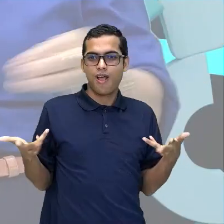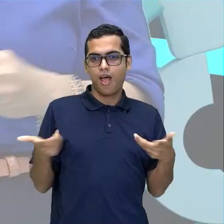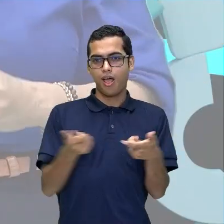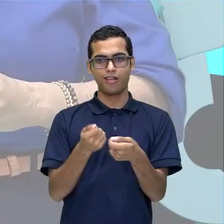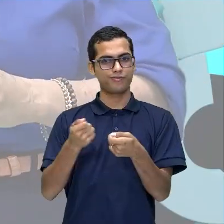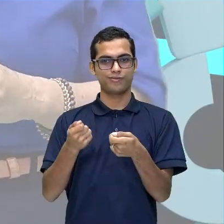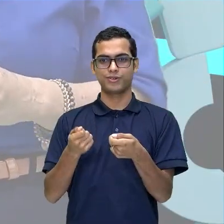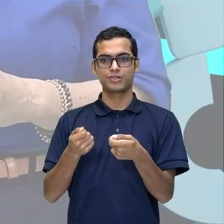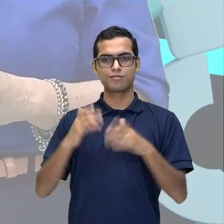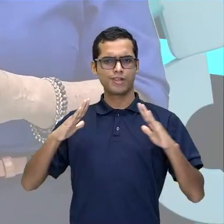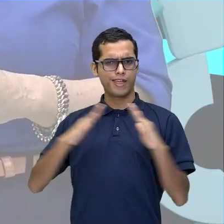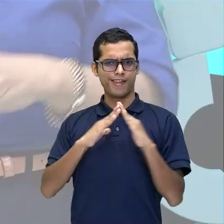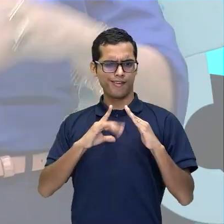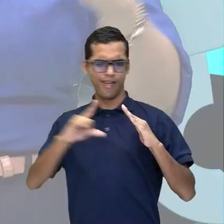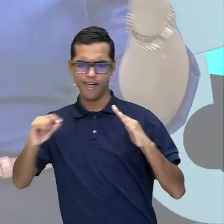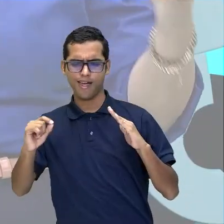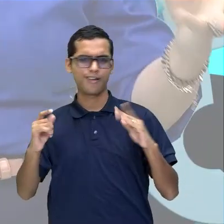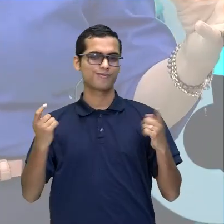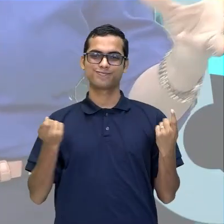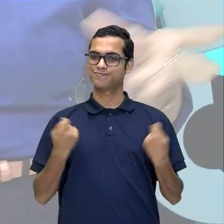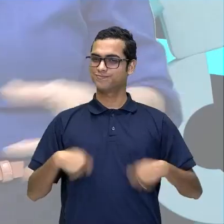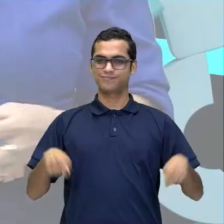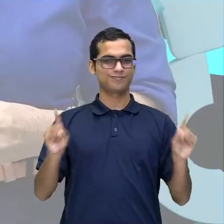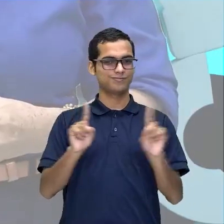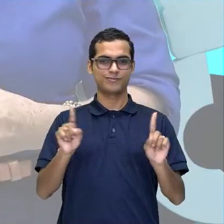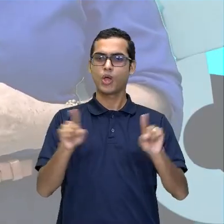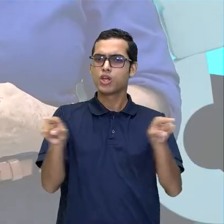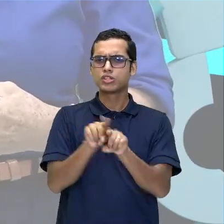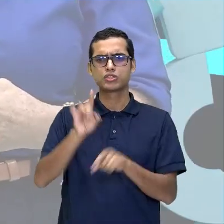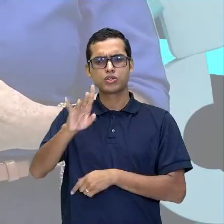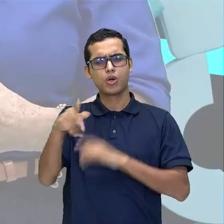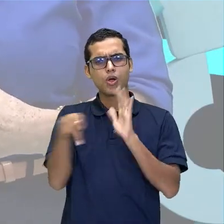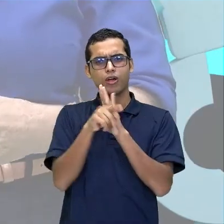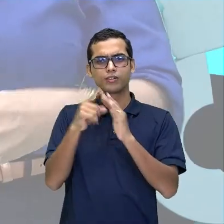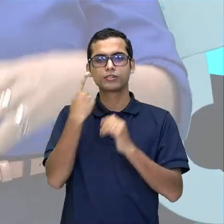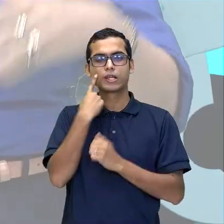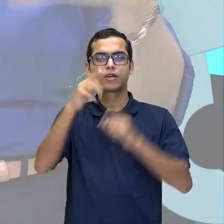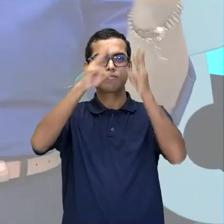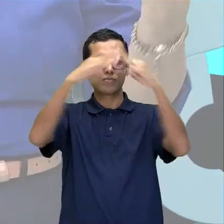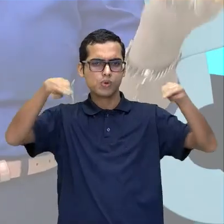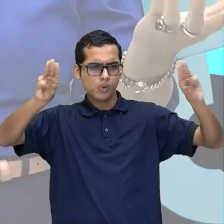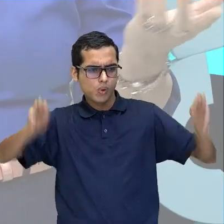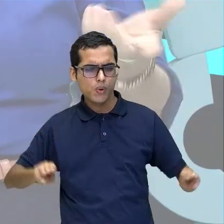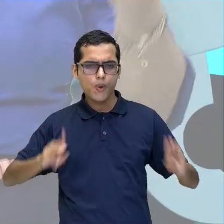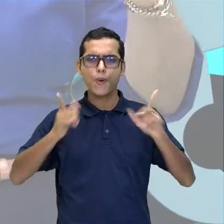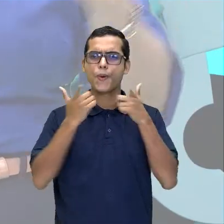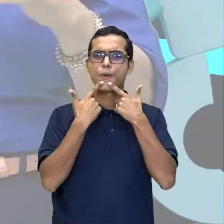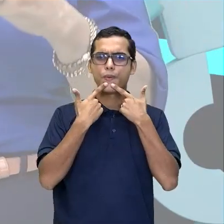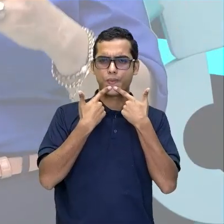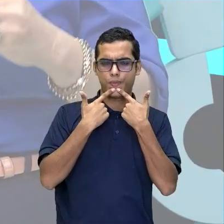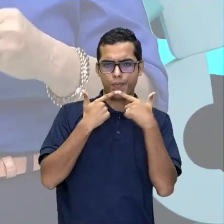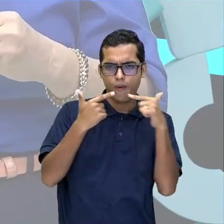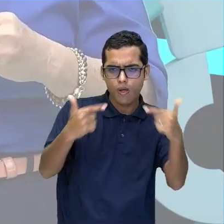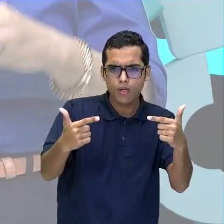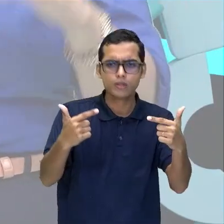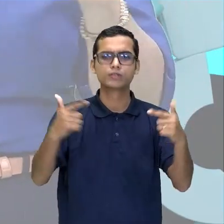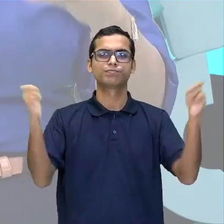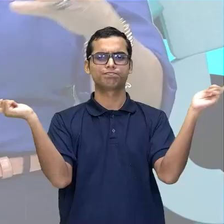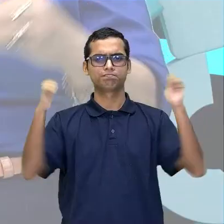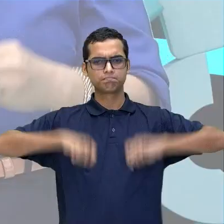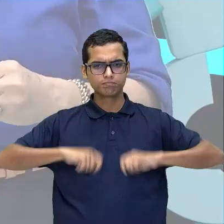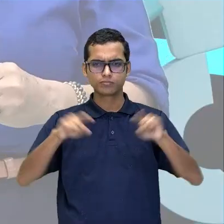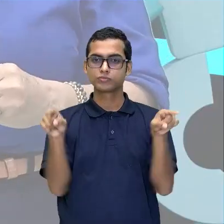visitar museus, né? Visite o Museu da Linguagem, por exemplo, vários outros tipos de museus, sem sair da sua casa,